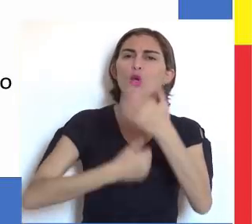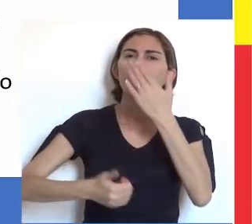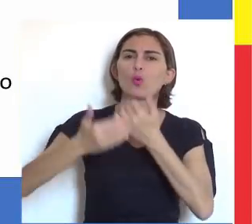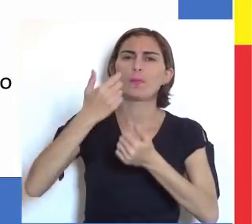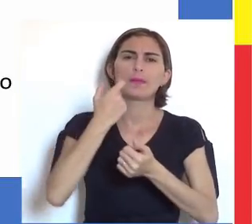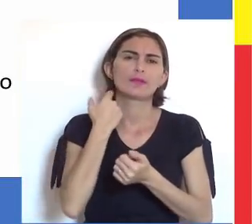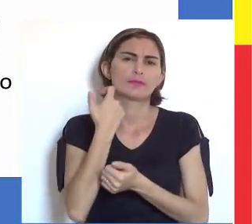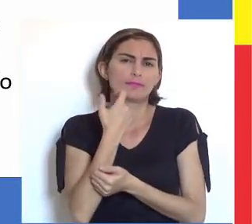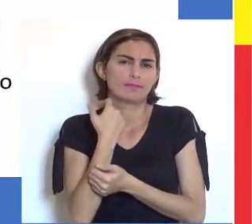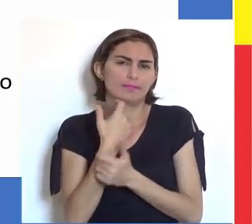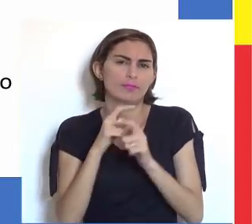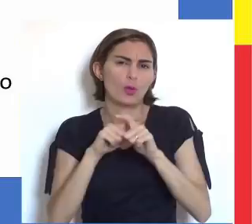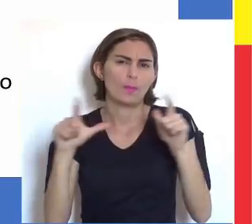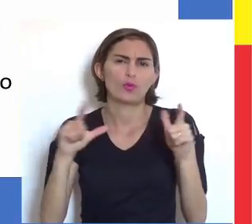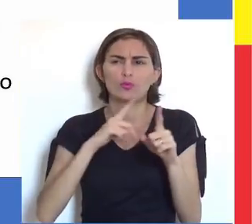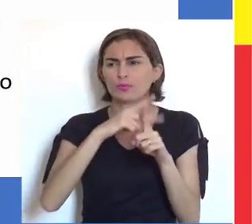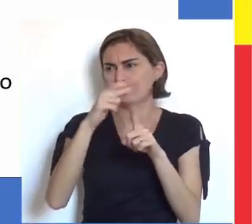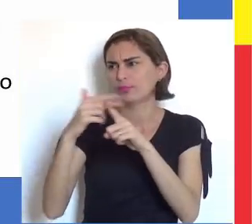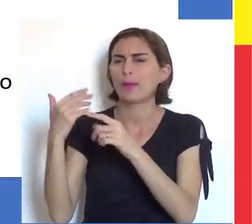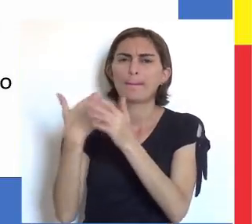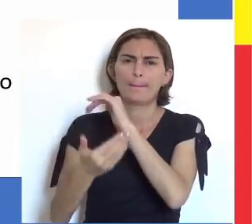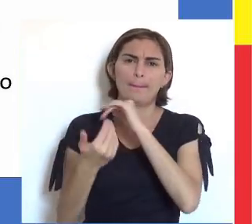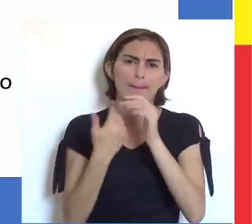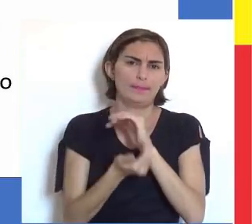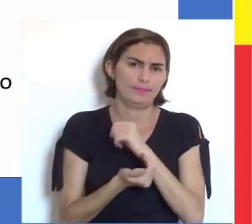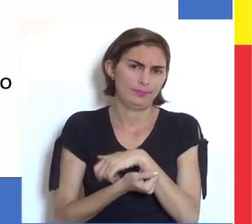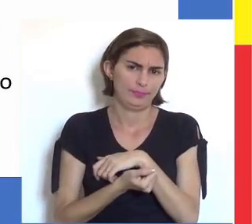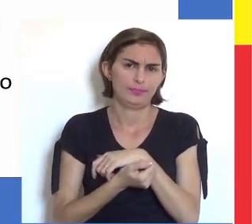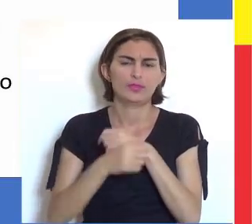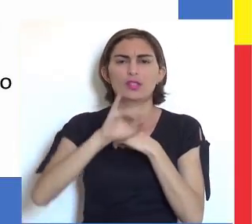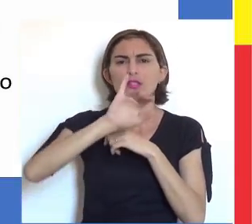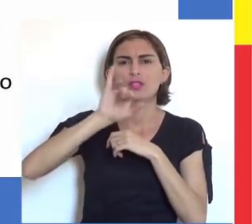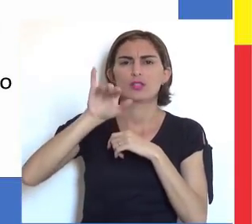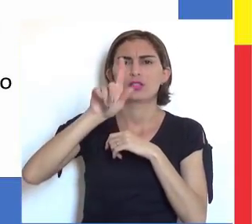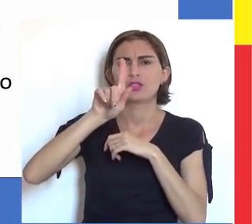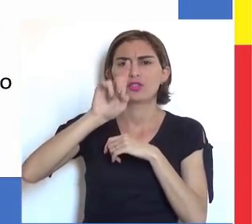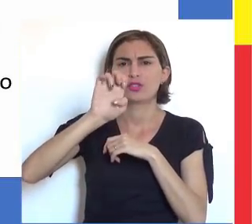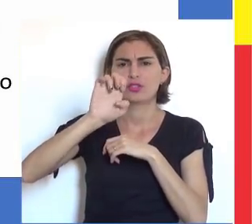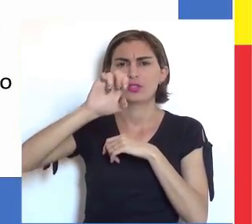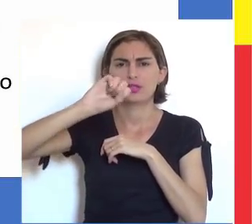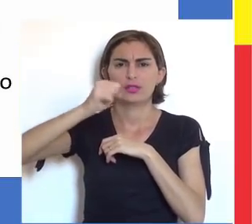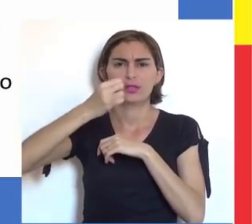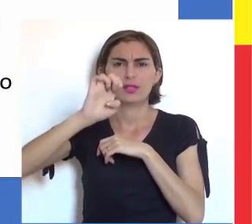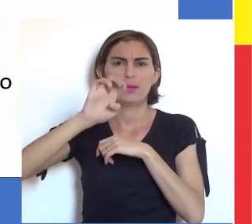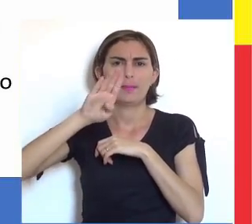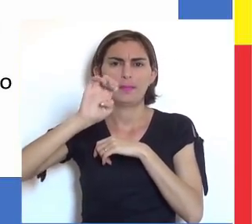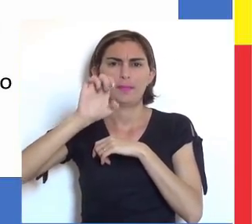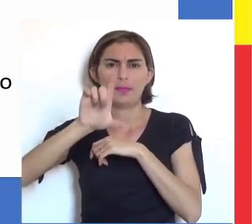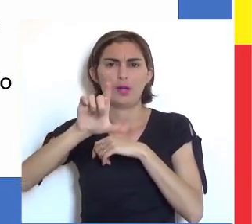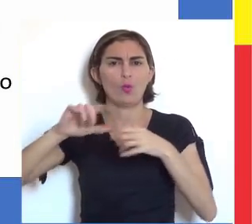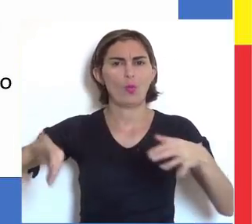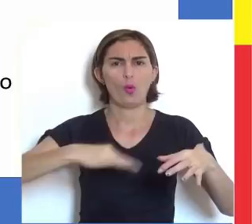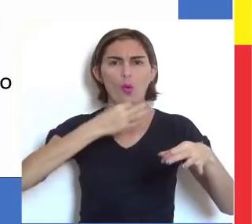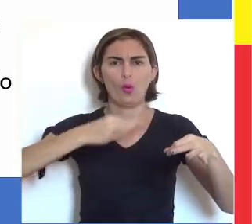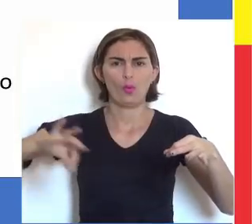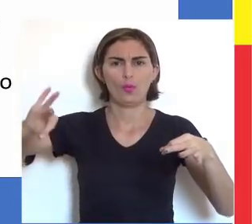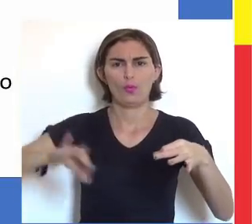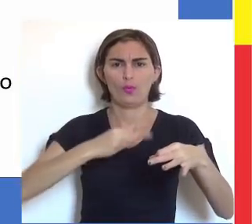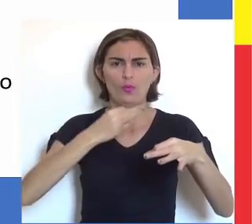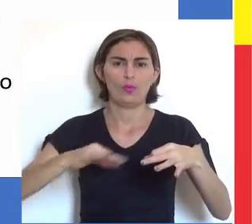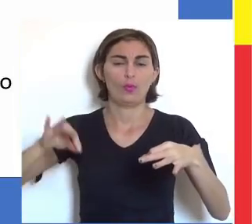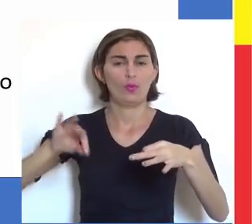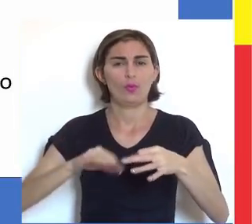comida para peixes. Muitos concorrentes perdiam contra a princesa Jezebel, que tocava muito bem a viola no